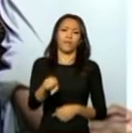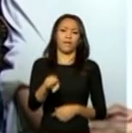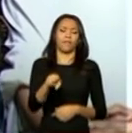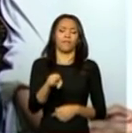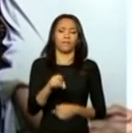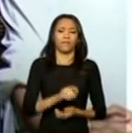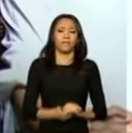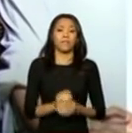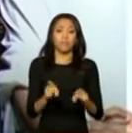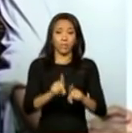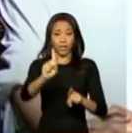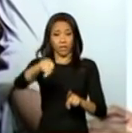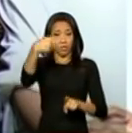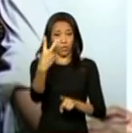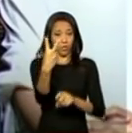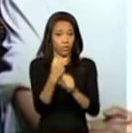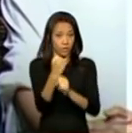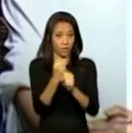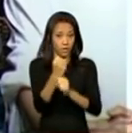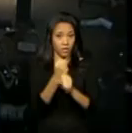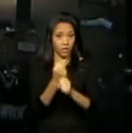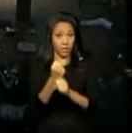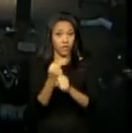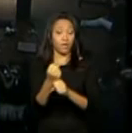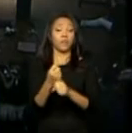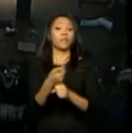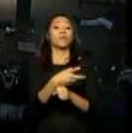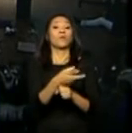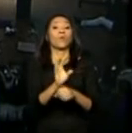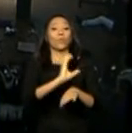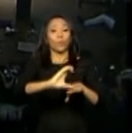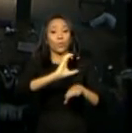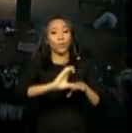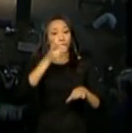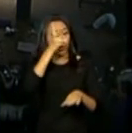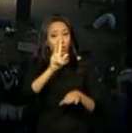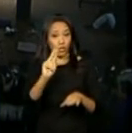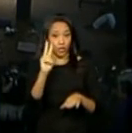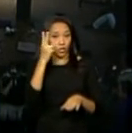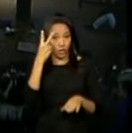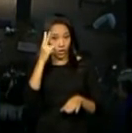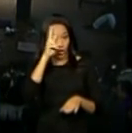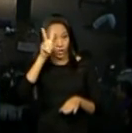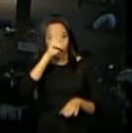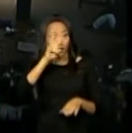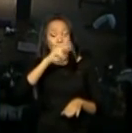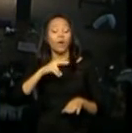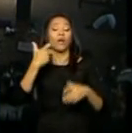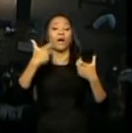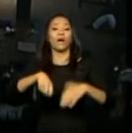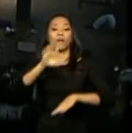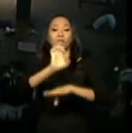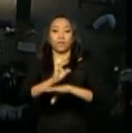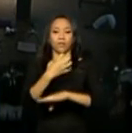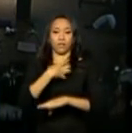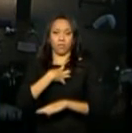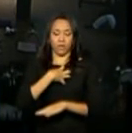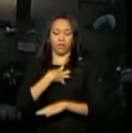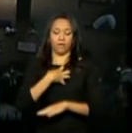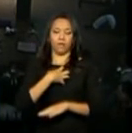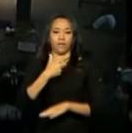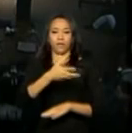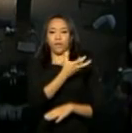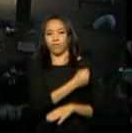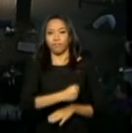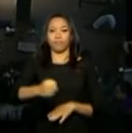AI-5. Após 2 anos, deixou o curso de História da Universidade Federal da Bahia e ingressou na resistência ao